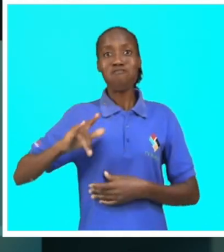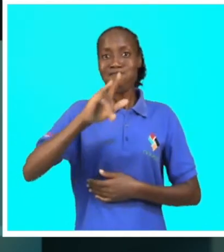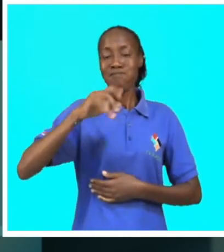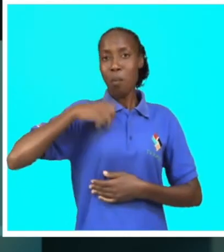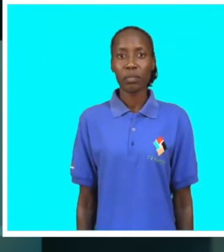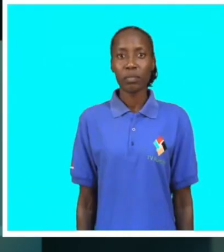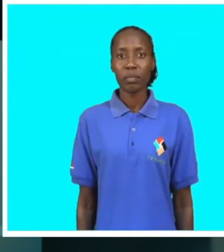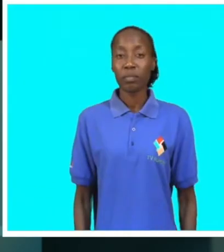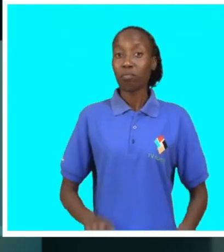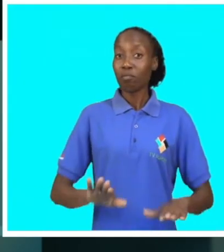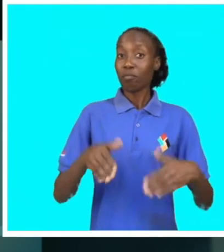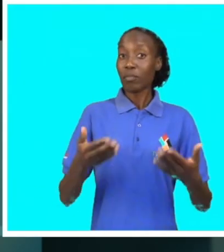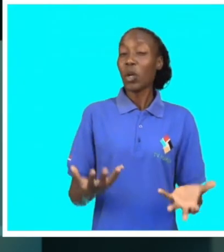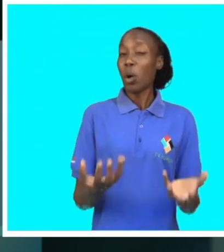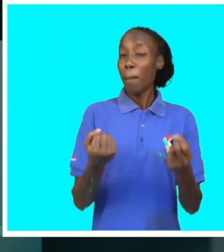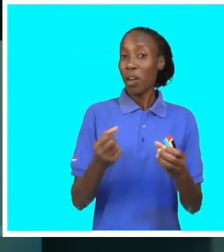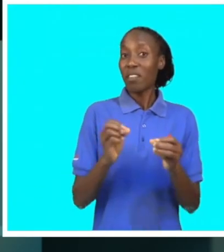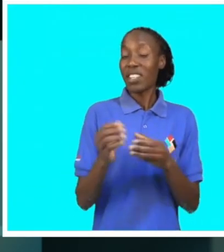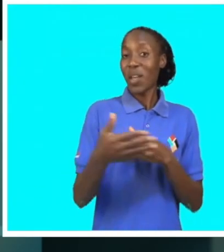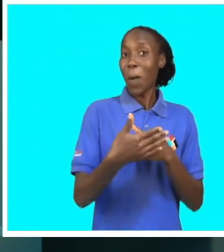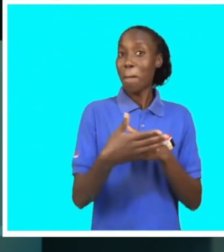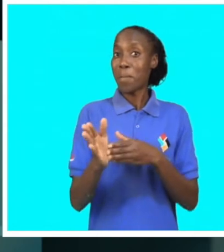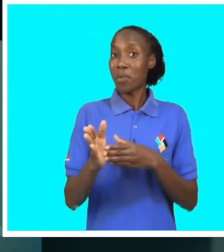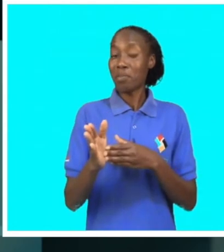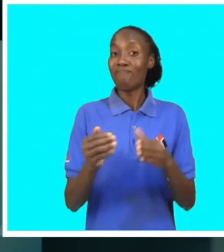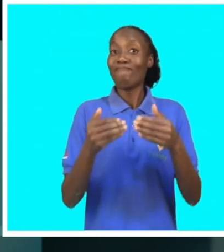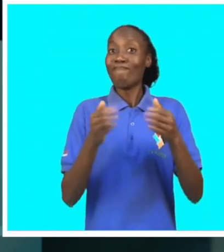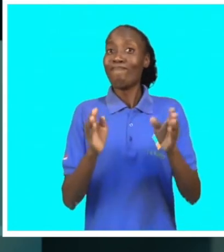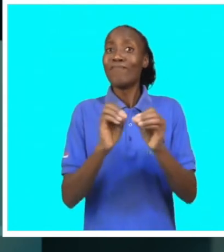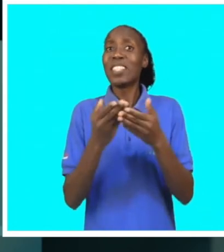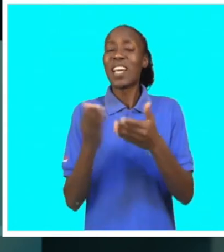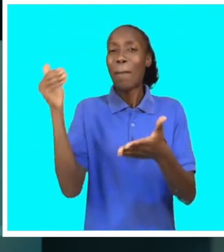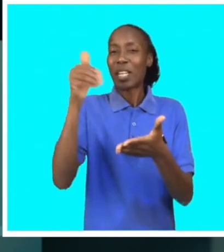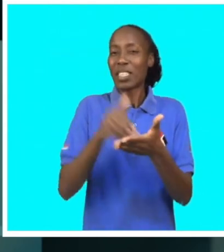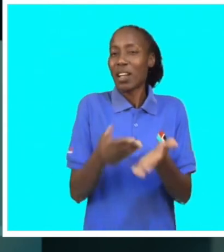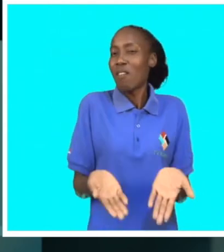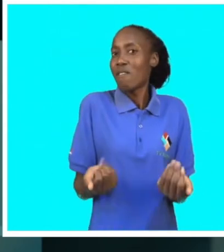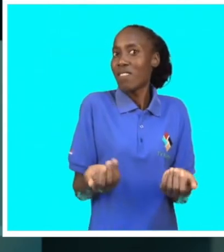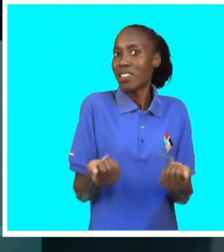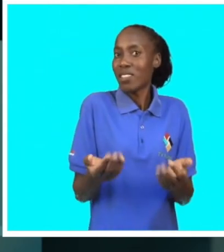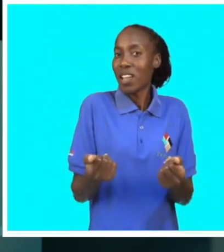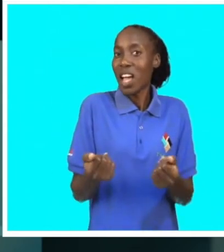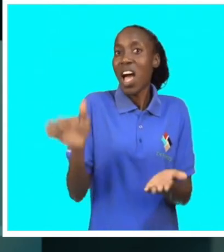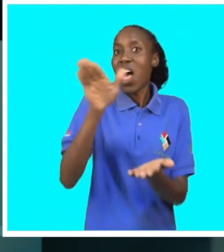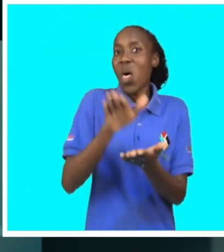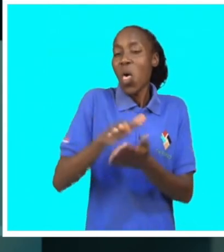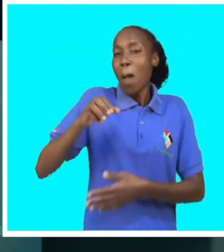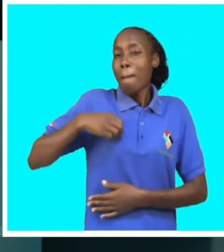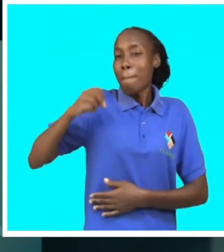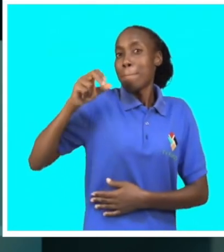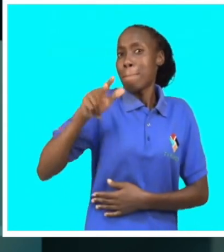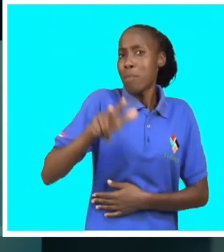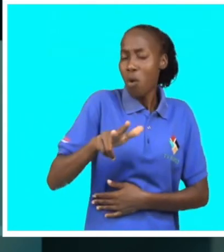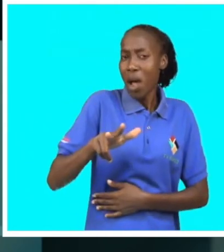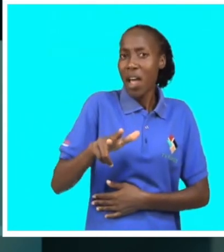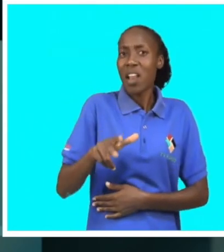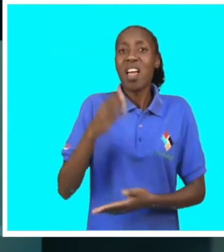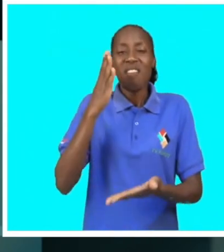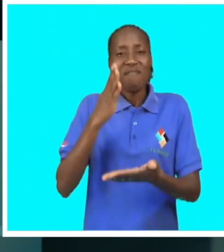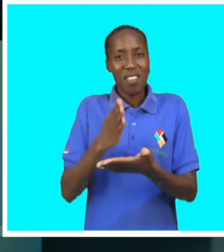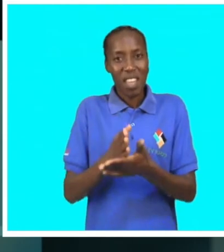e europeu. Poderá ser uma outra porta aberta para que eles cheguem com mais facilidade a mais emblemas portugueses. É verdade